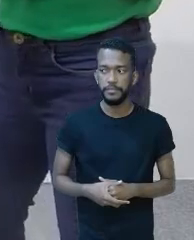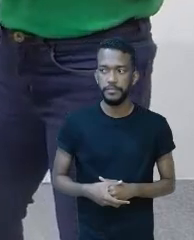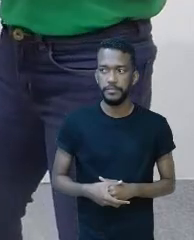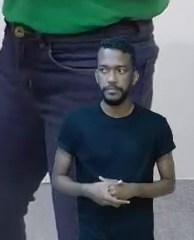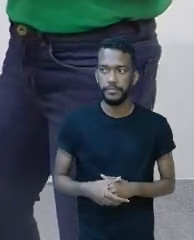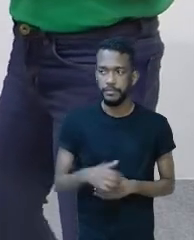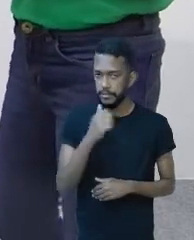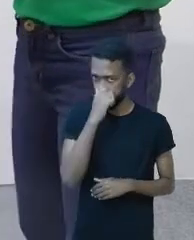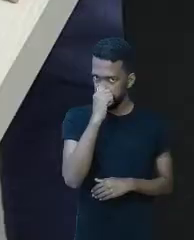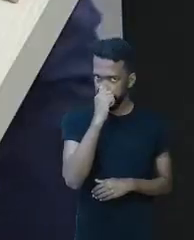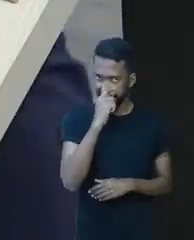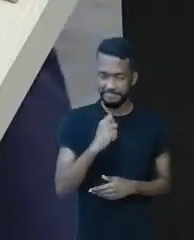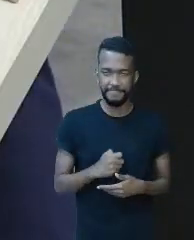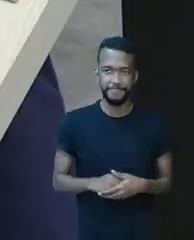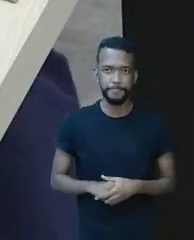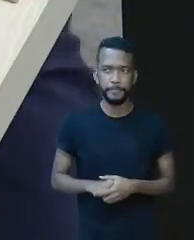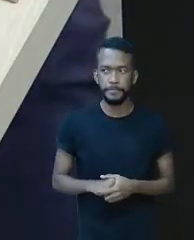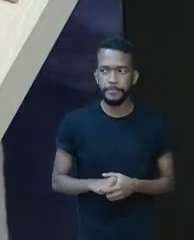Uau. Opa! Que precisão, hein?